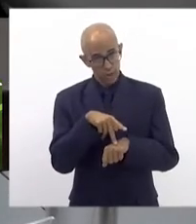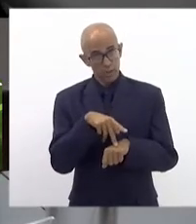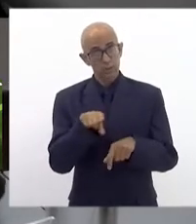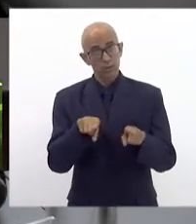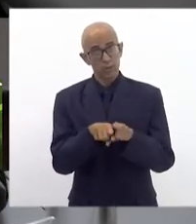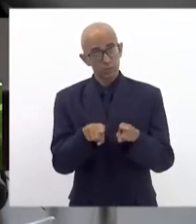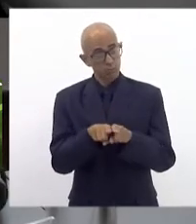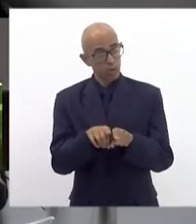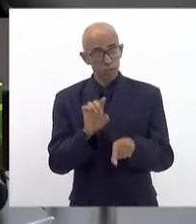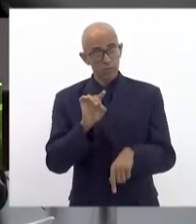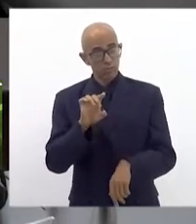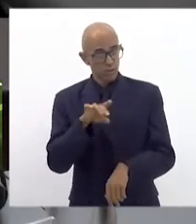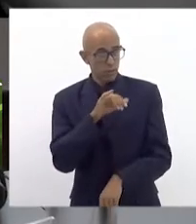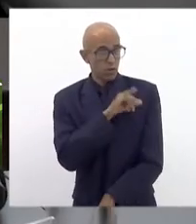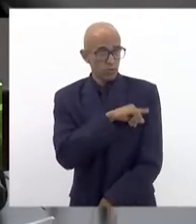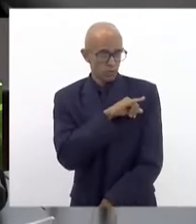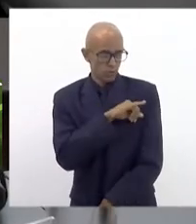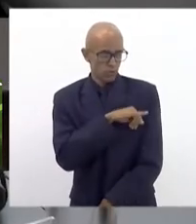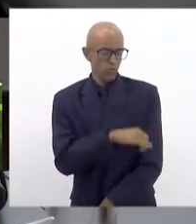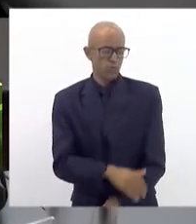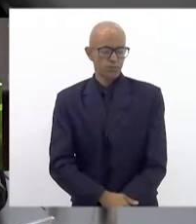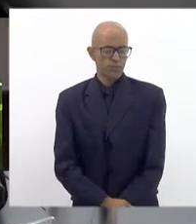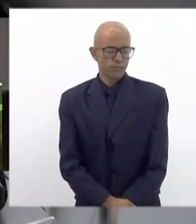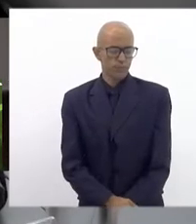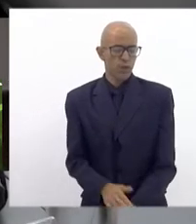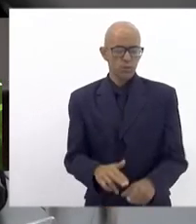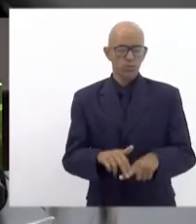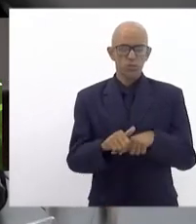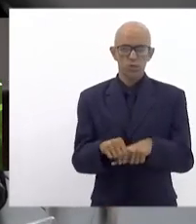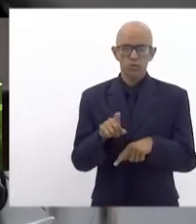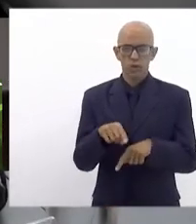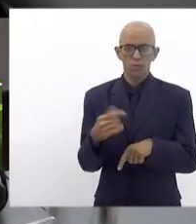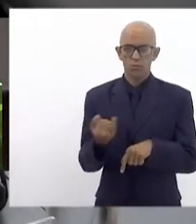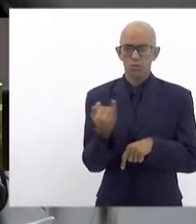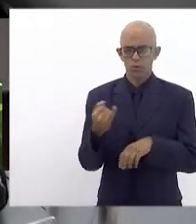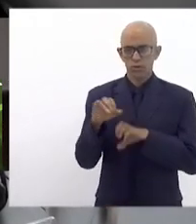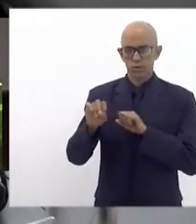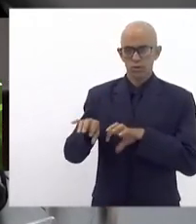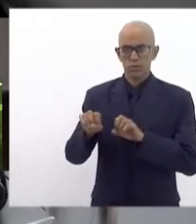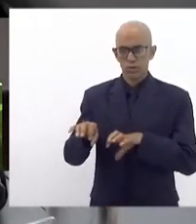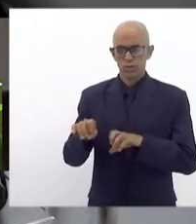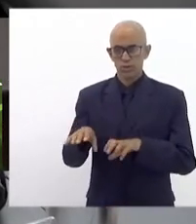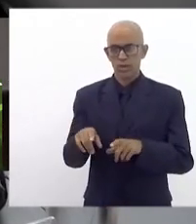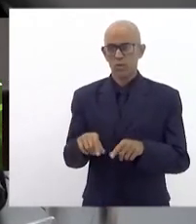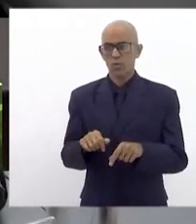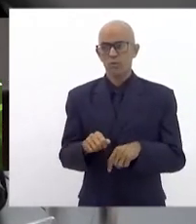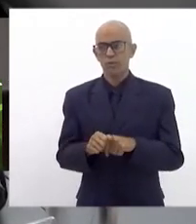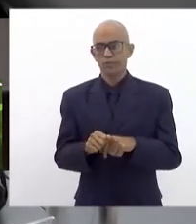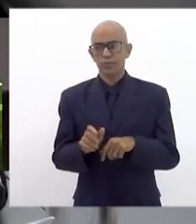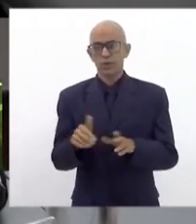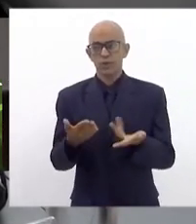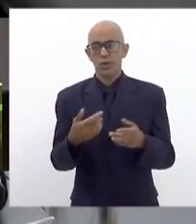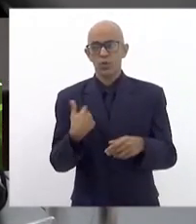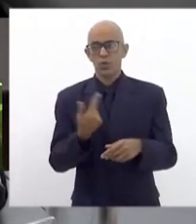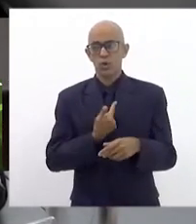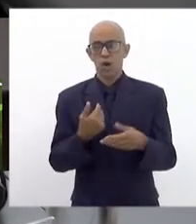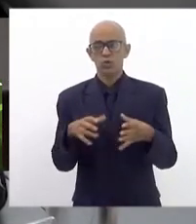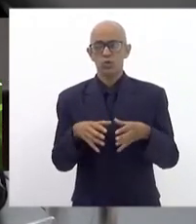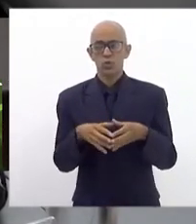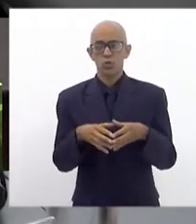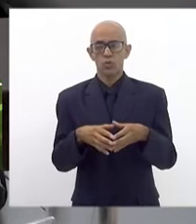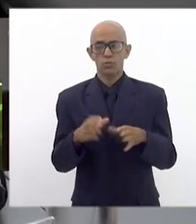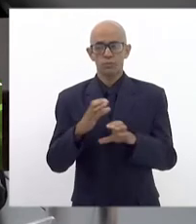do Rio de Janeiro. Então, para isso, vale a educação, vale humanidades. Aliás, no Clube de Engenharia, nós, pela primeira vez,